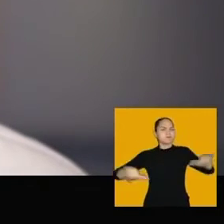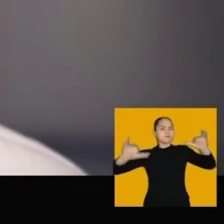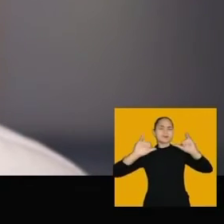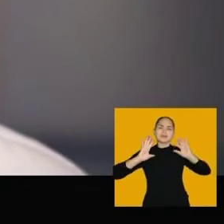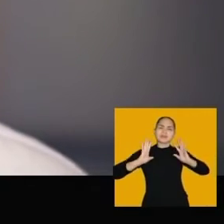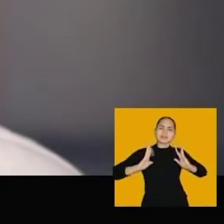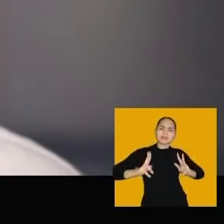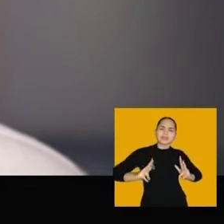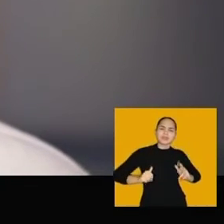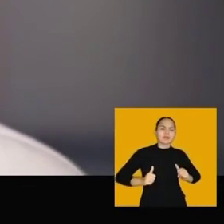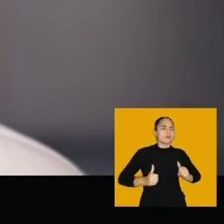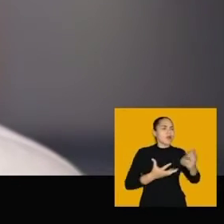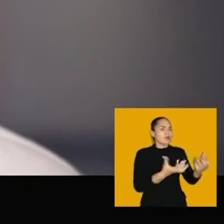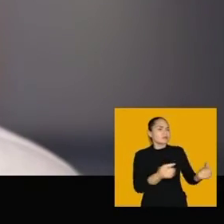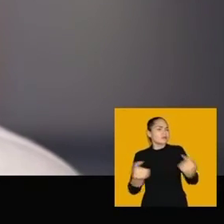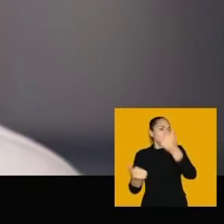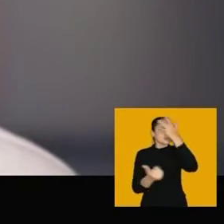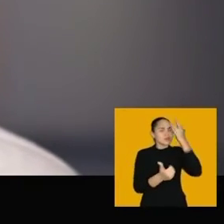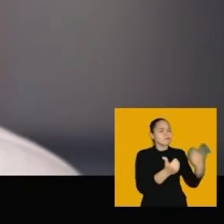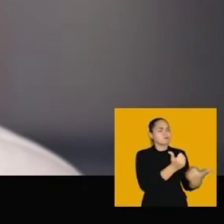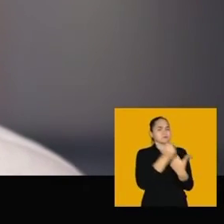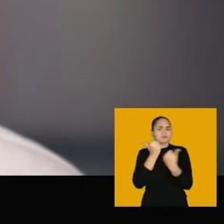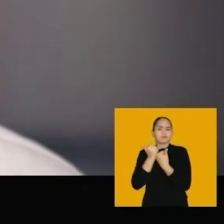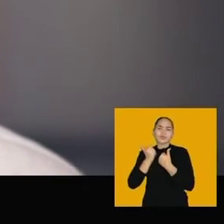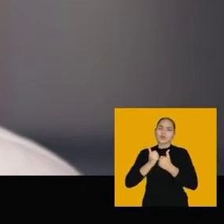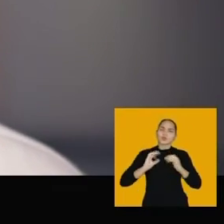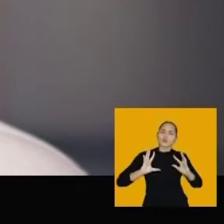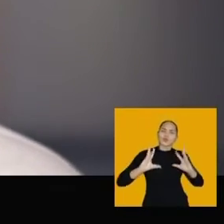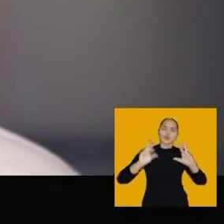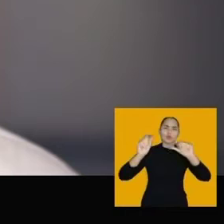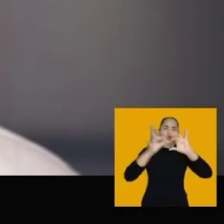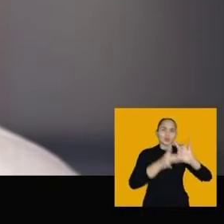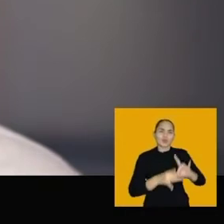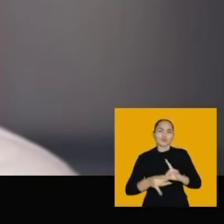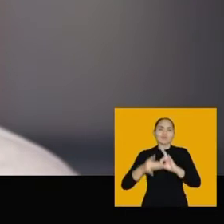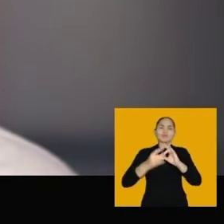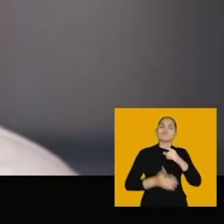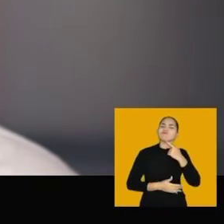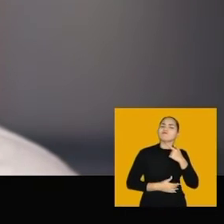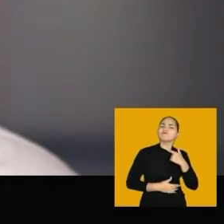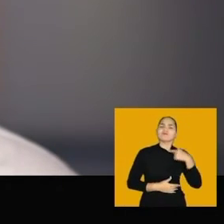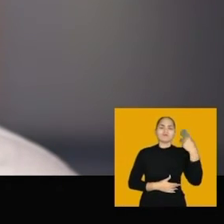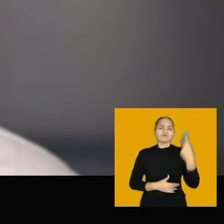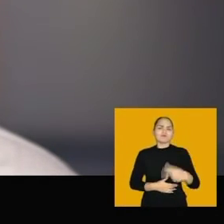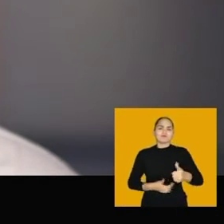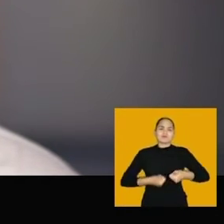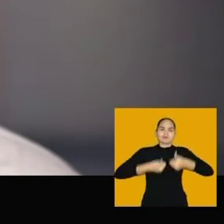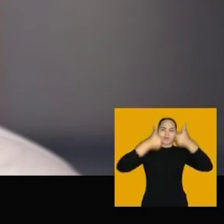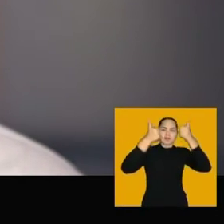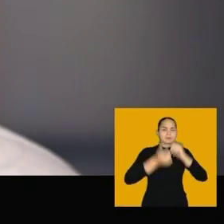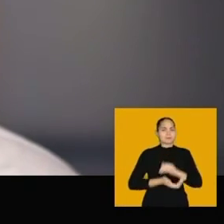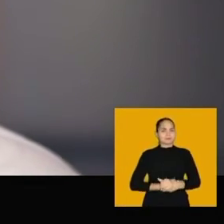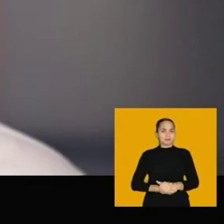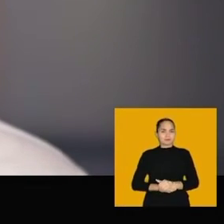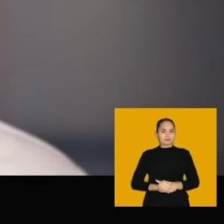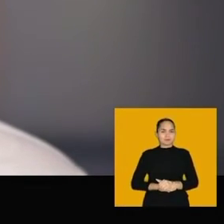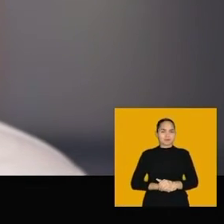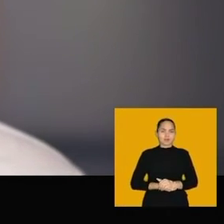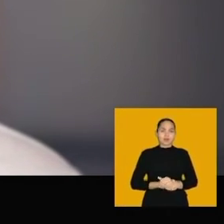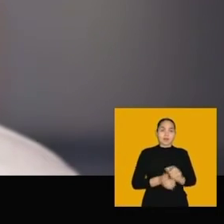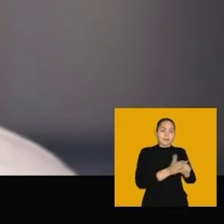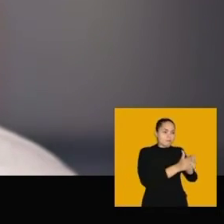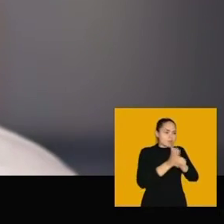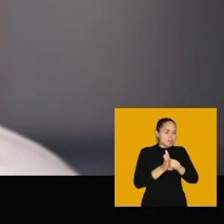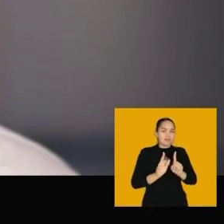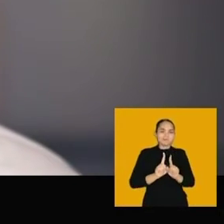campanha de braços abertos, recebendo cada vez mais apoios, todos unidos pelo desejo de uma cidade melhor. Por